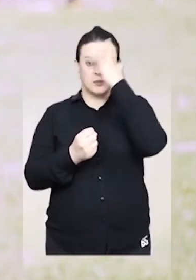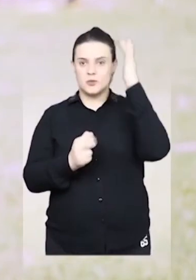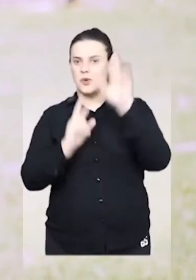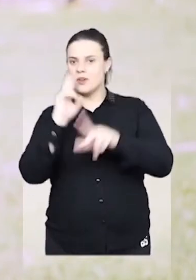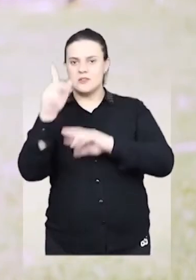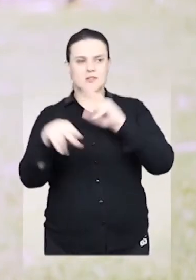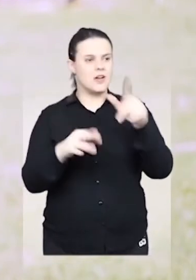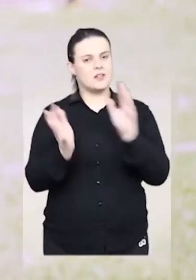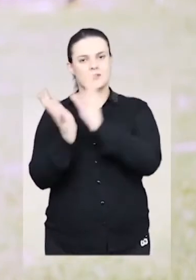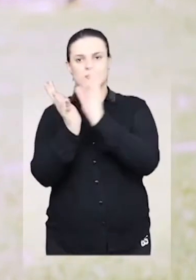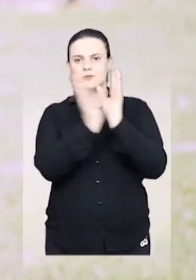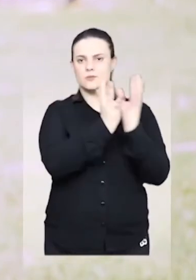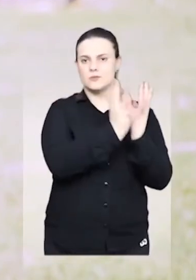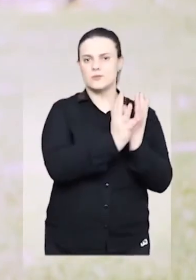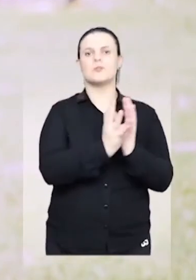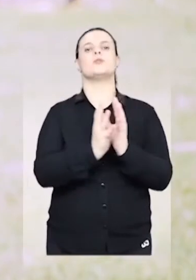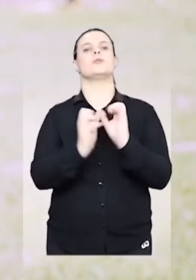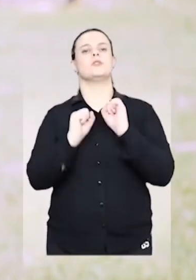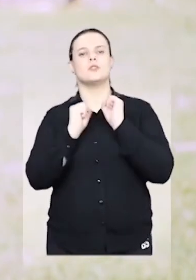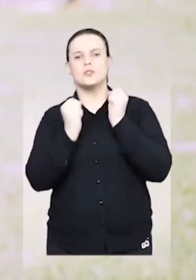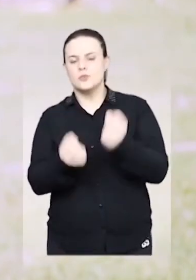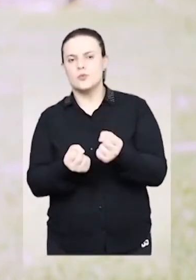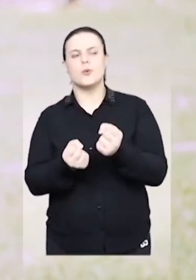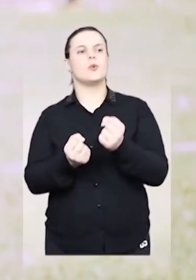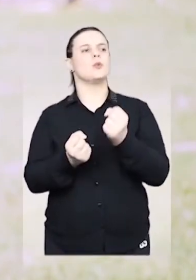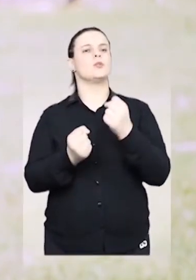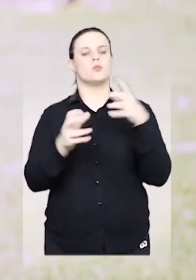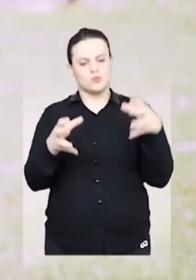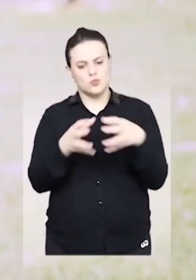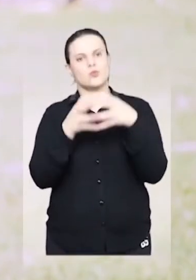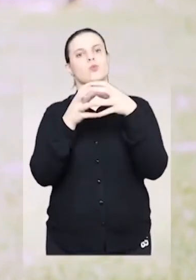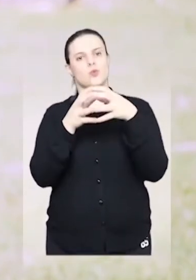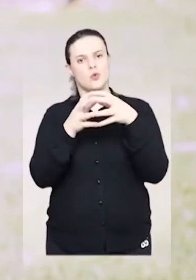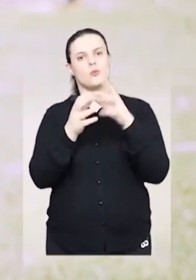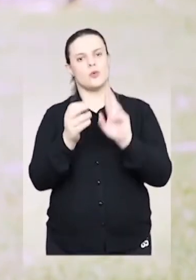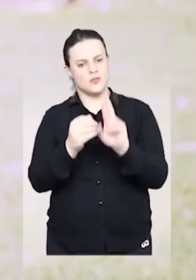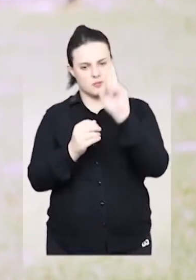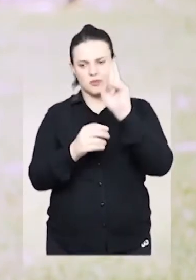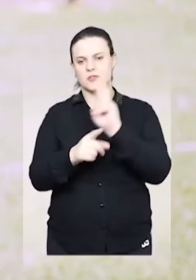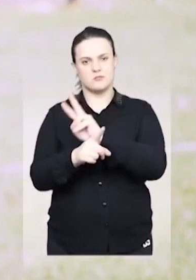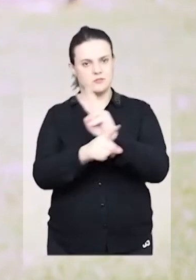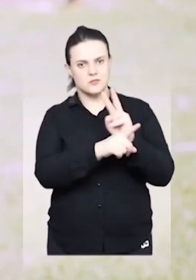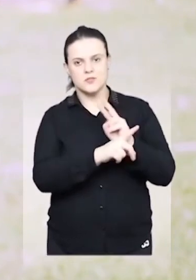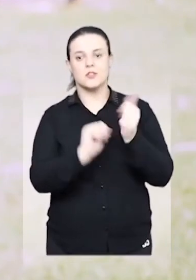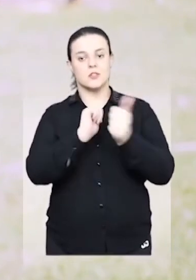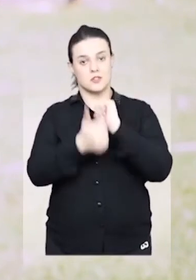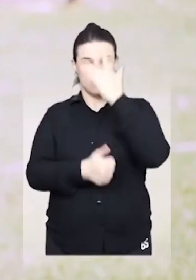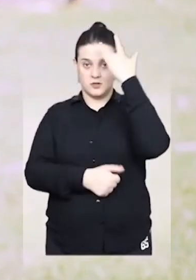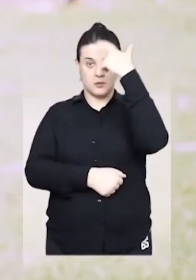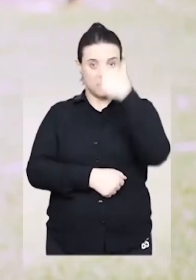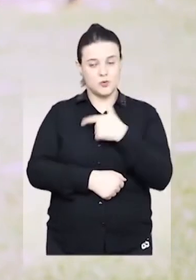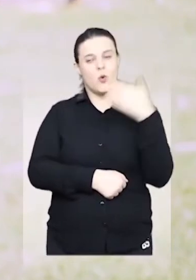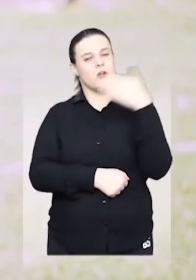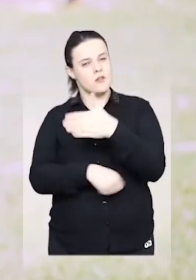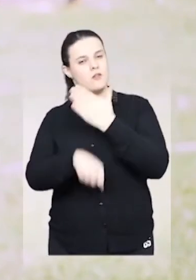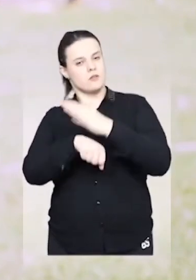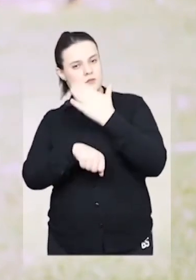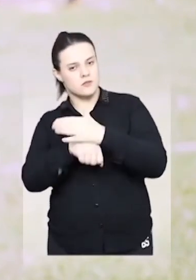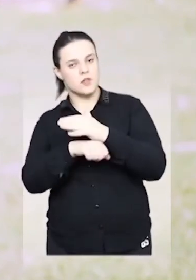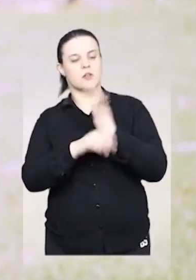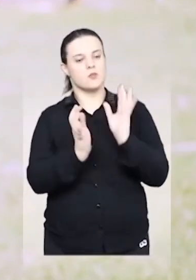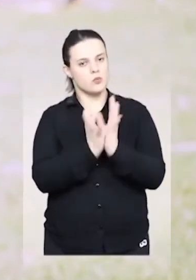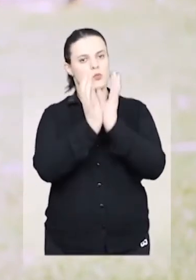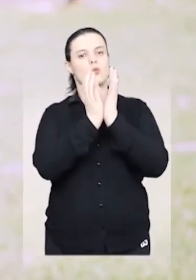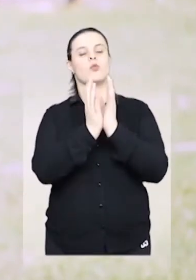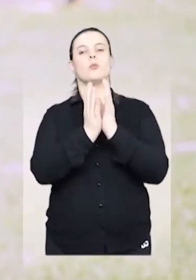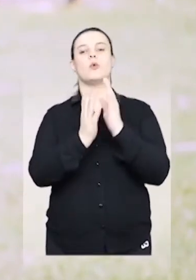várias áreas, é um esforço de um ministério, é o esforço de um comitê paralímpico brasileiro, é o esforço do atleta que vem treinar, de uma comissão